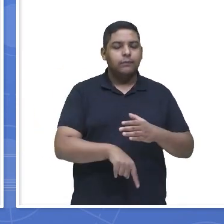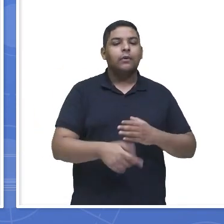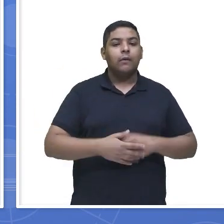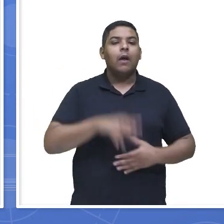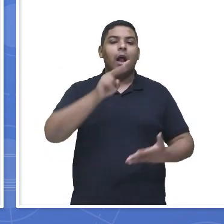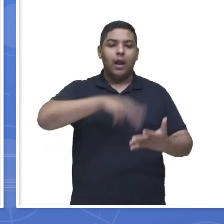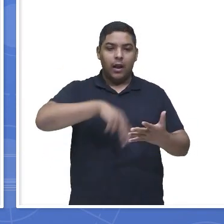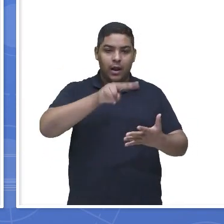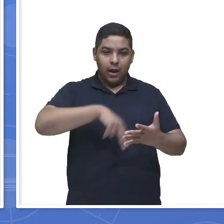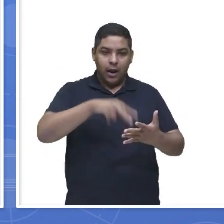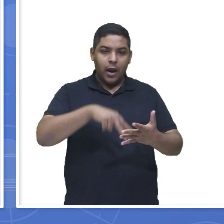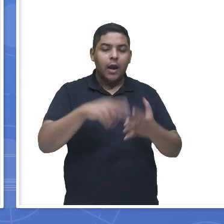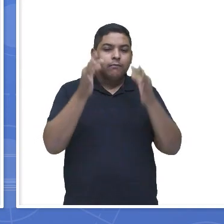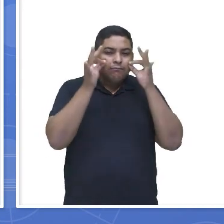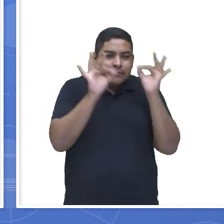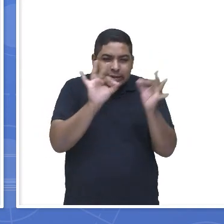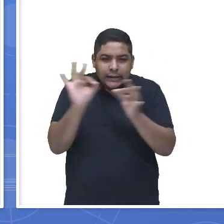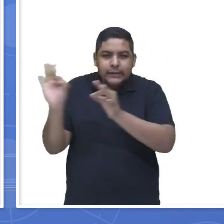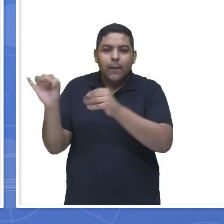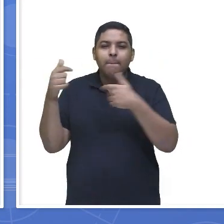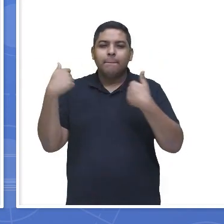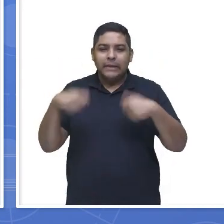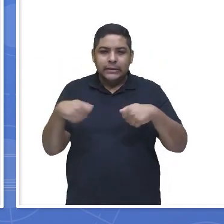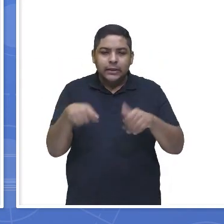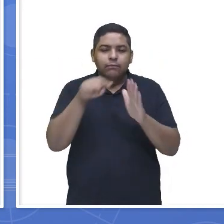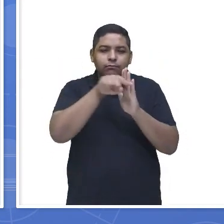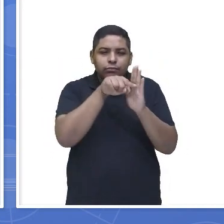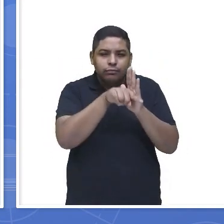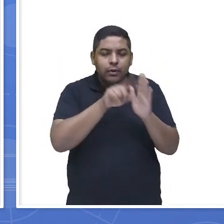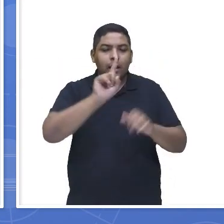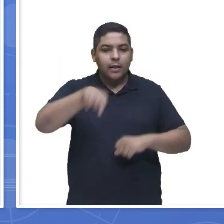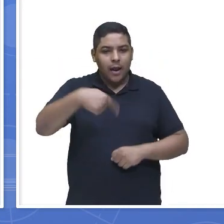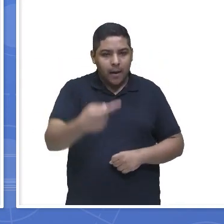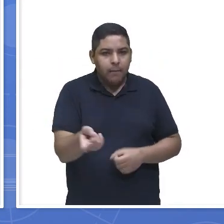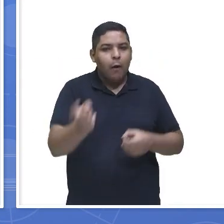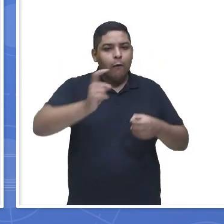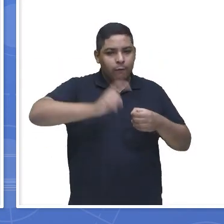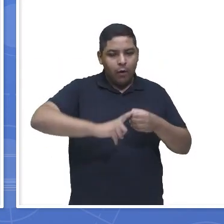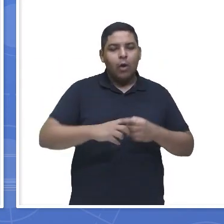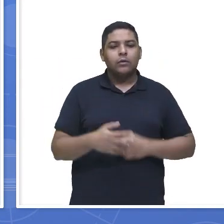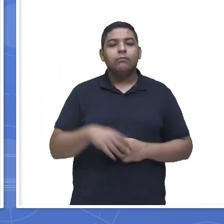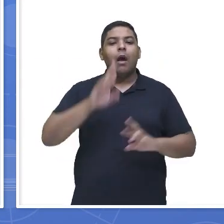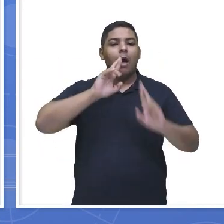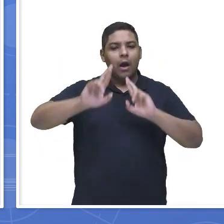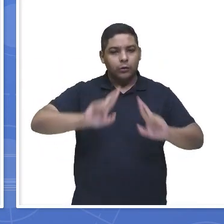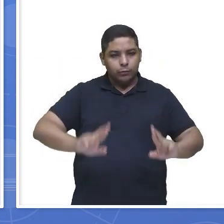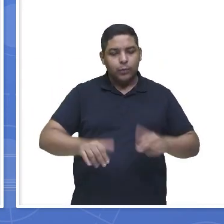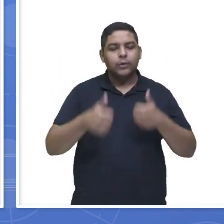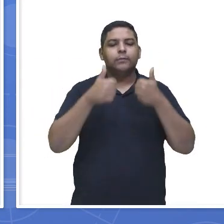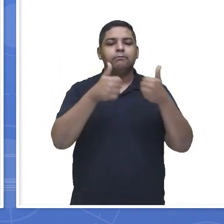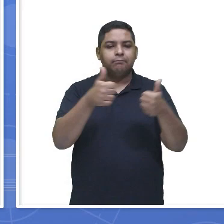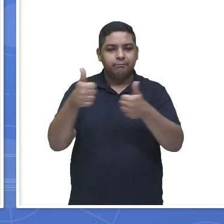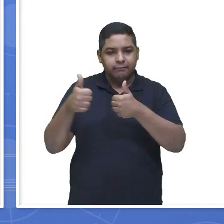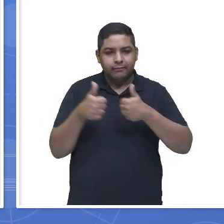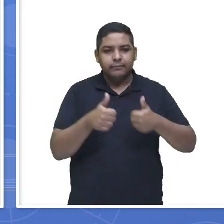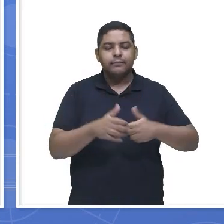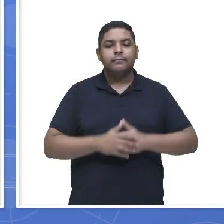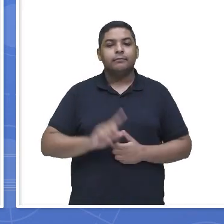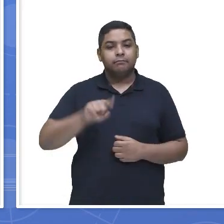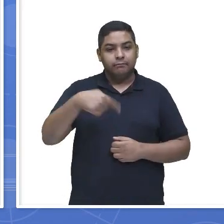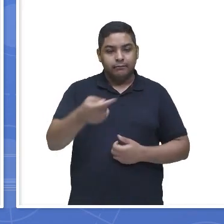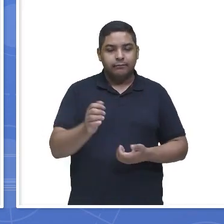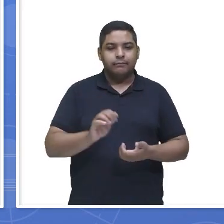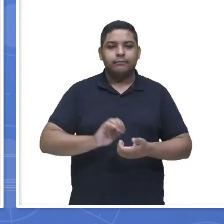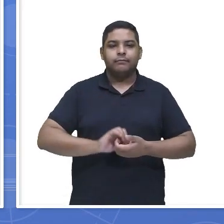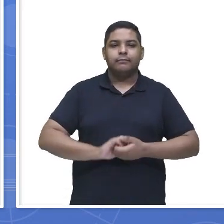essa questão com muita atenção, com muito cuidado, e daqui a pouco a gente volta para respondê-la, ok? Até